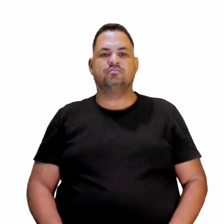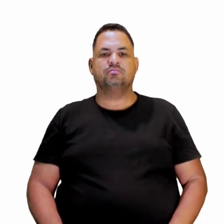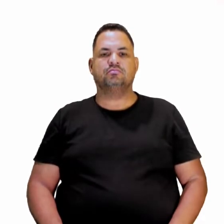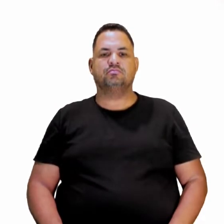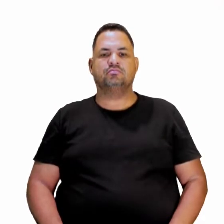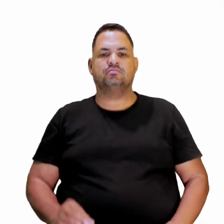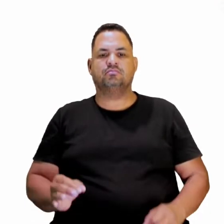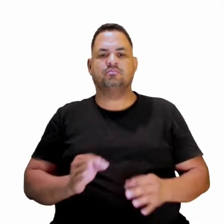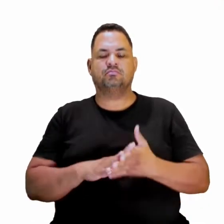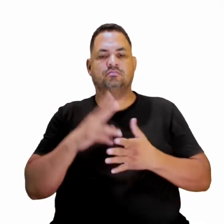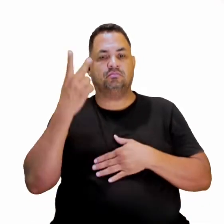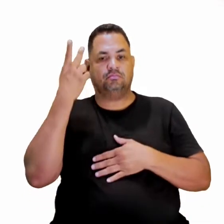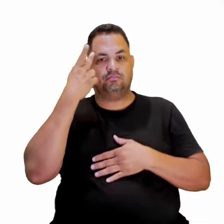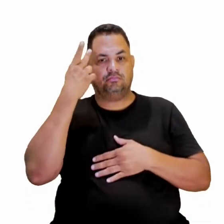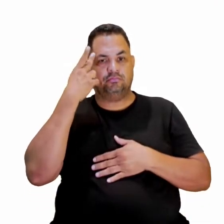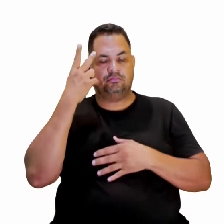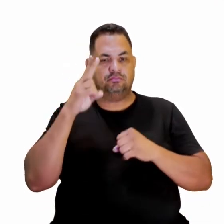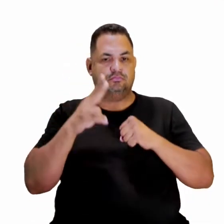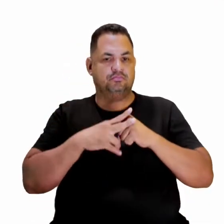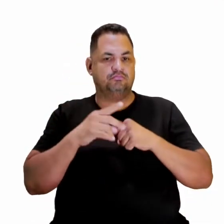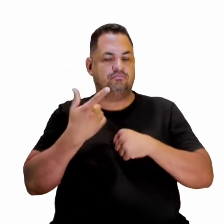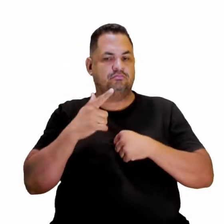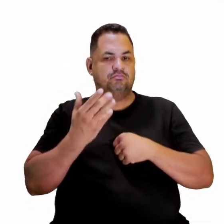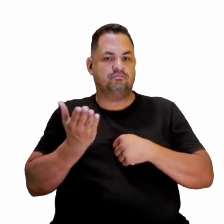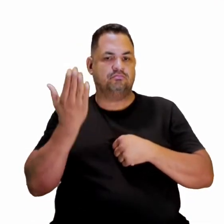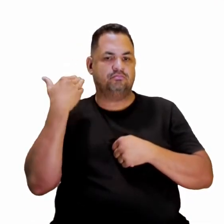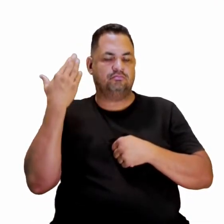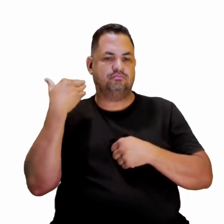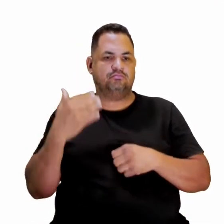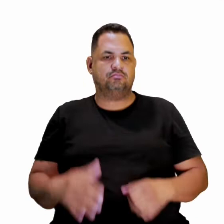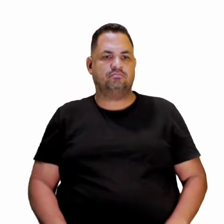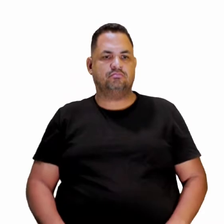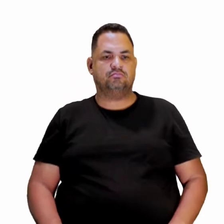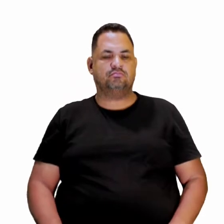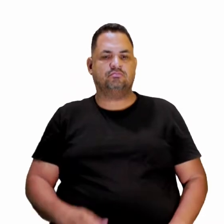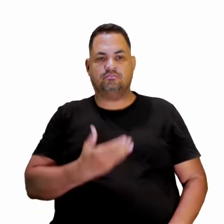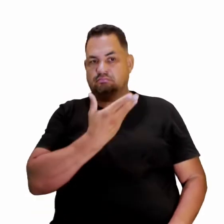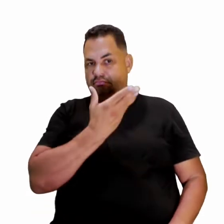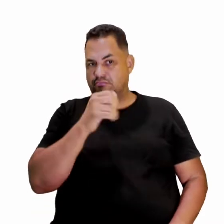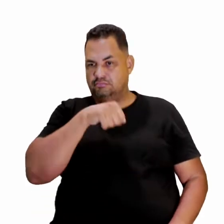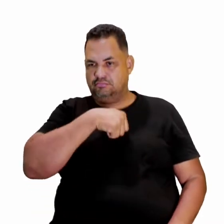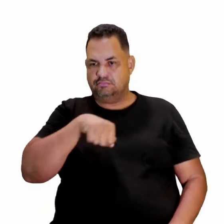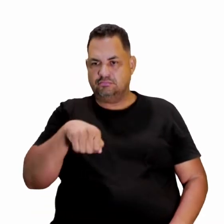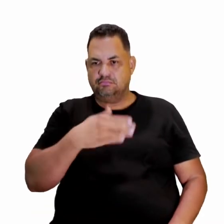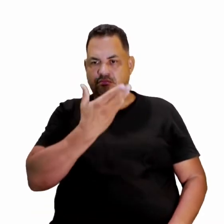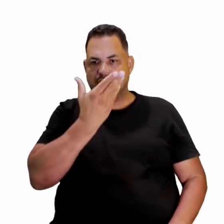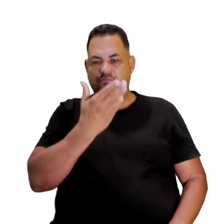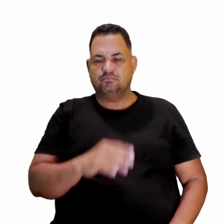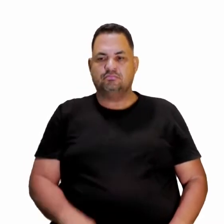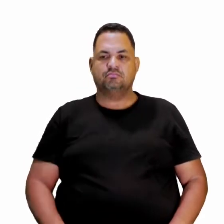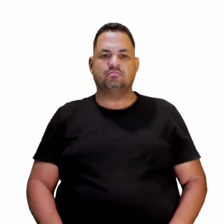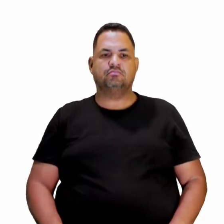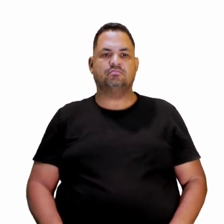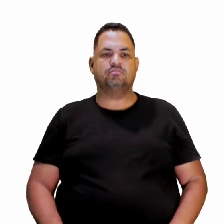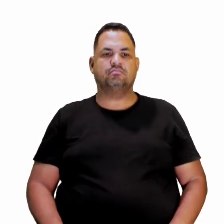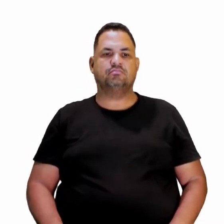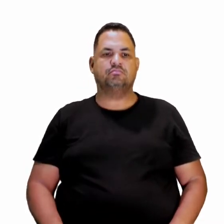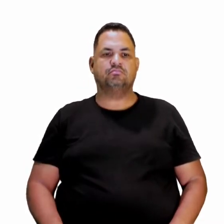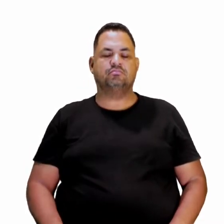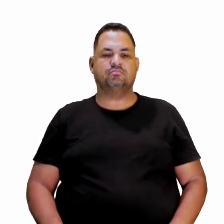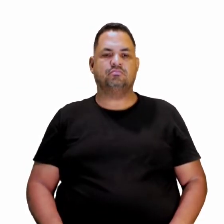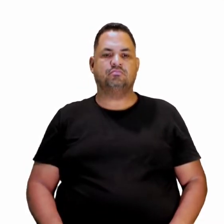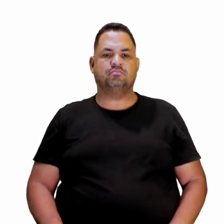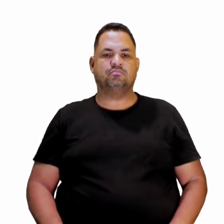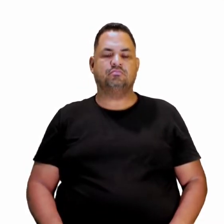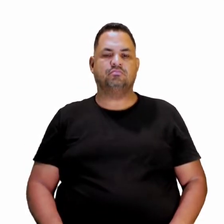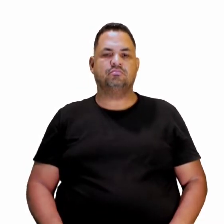sua forma natural, sem o passado, ele é escrito desta forma. Enjoy,